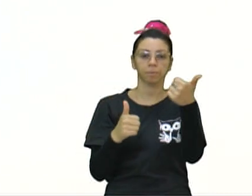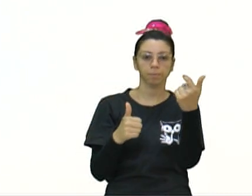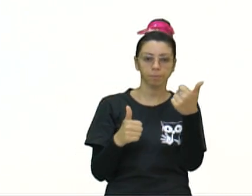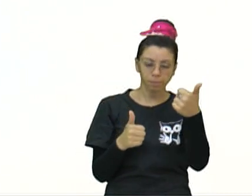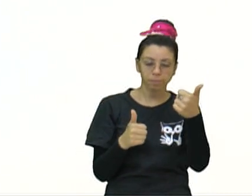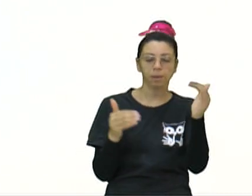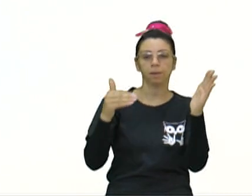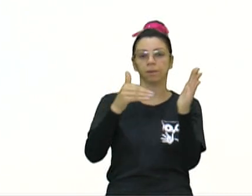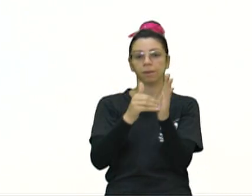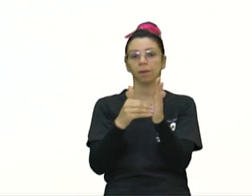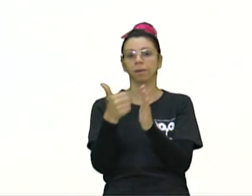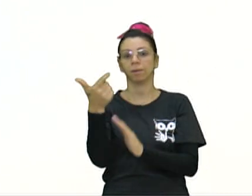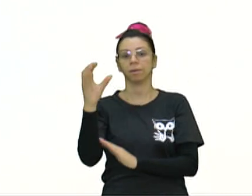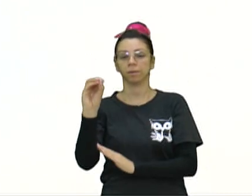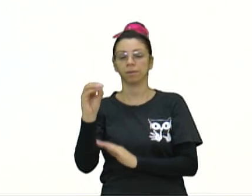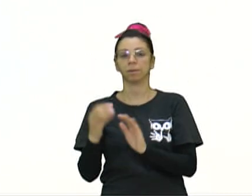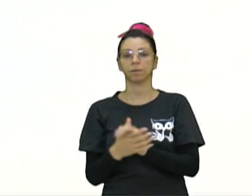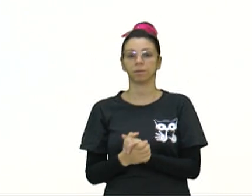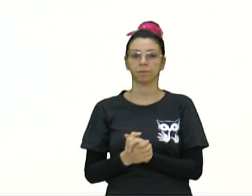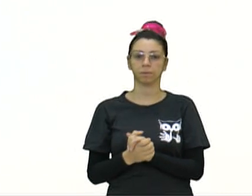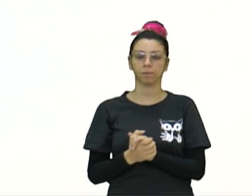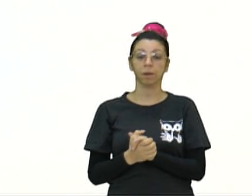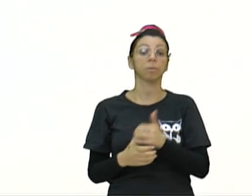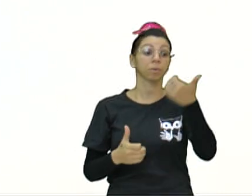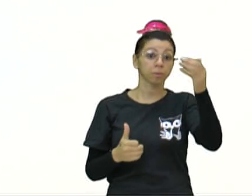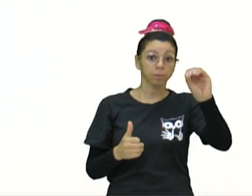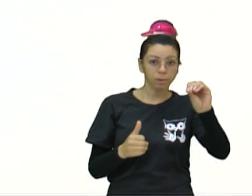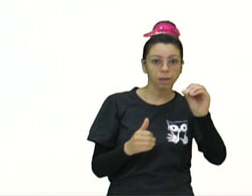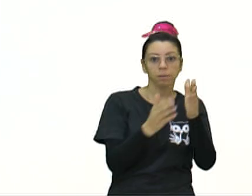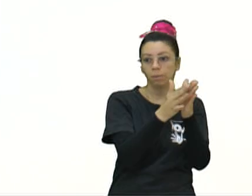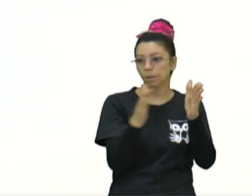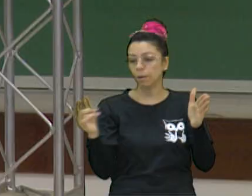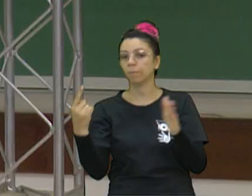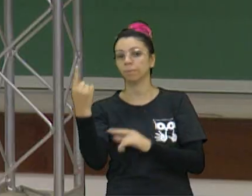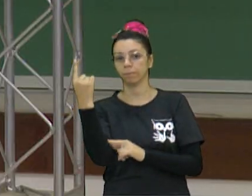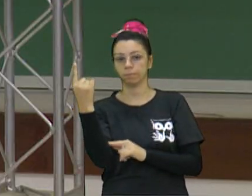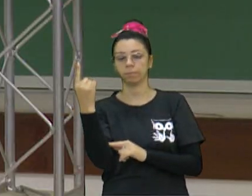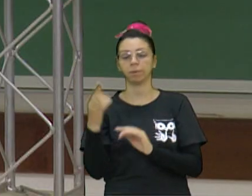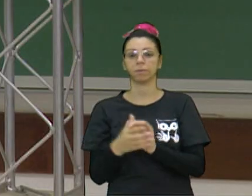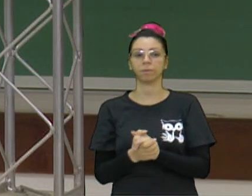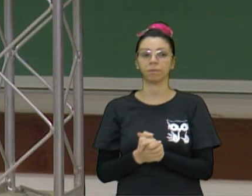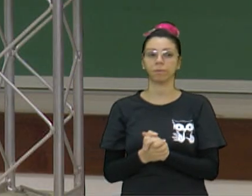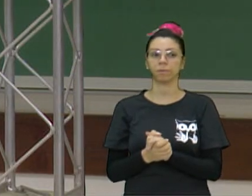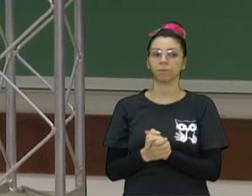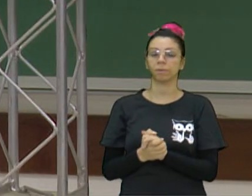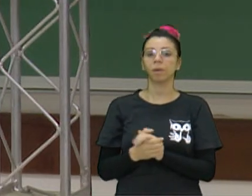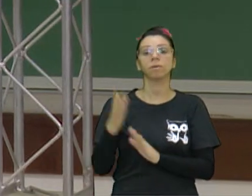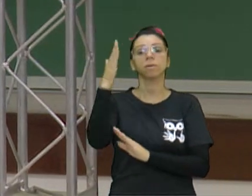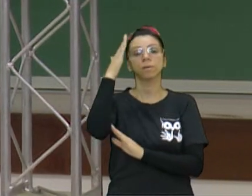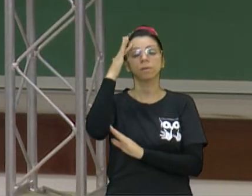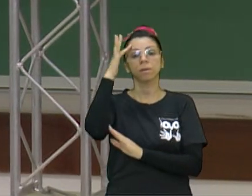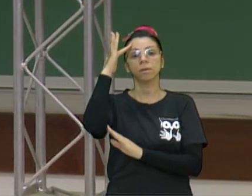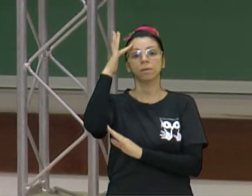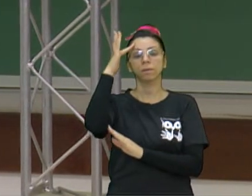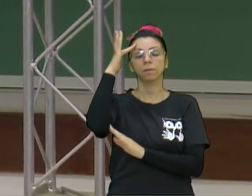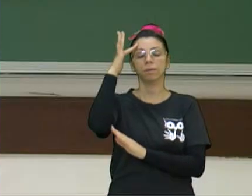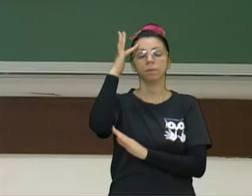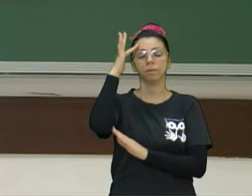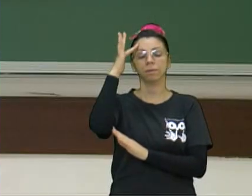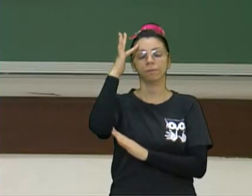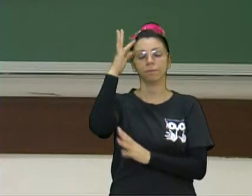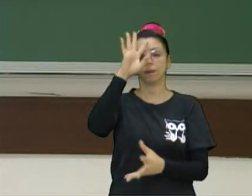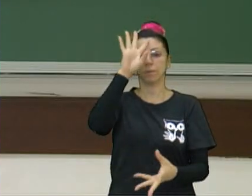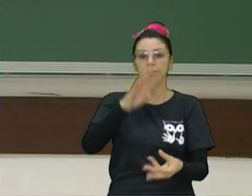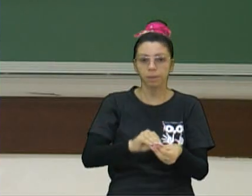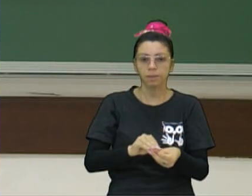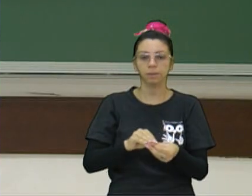do 10º ao primeiro, né? Sempre em ordem decrescente, significa sabedoria e conhecimento. Aí é o universo. Então quanto mais graduado,